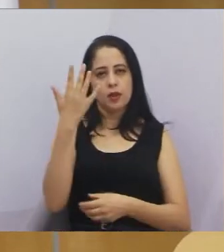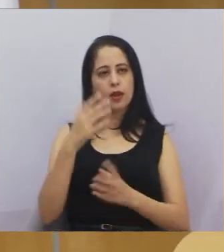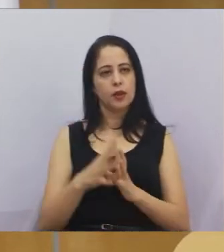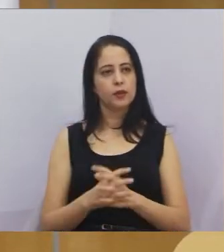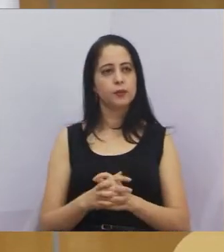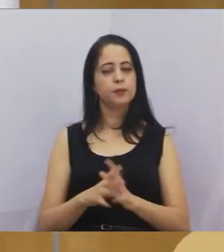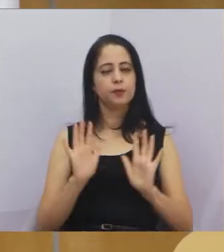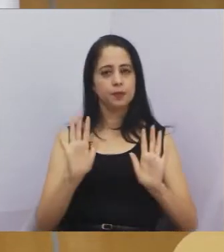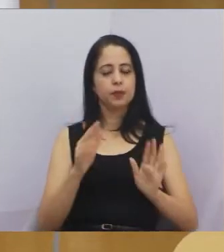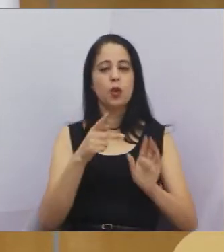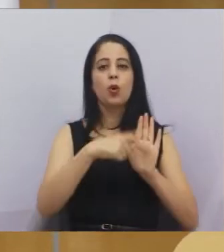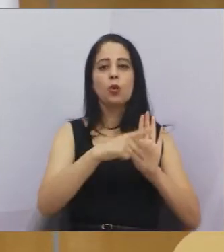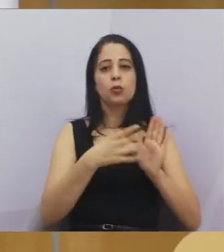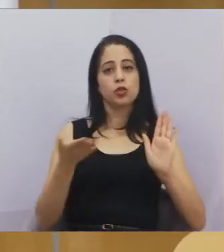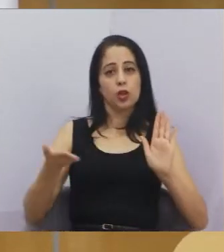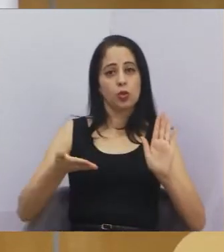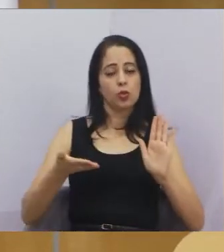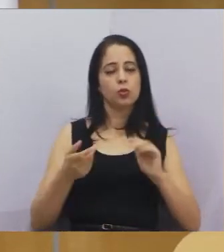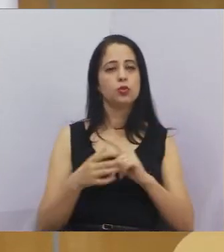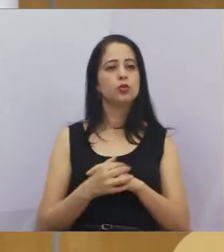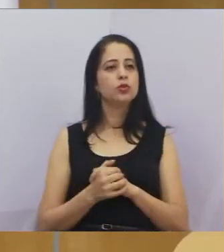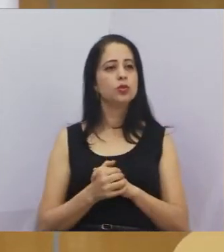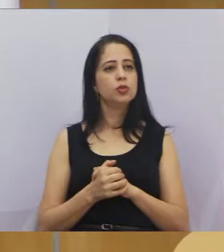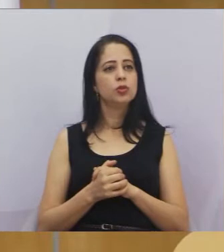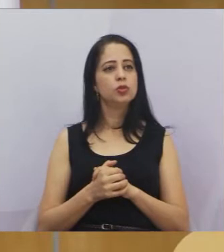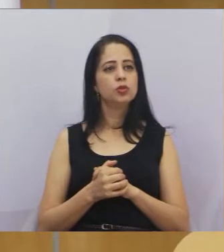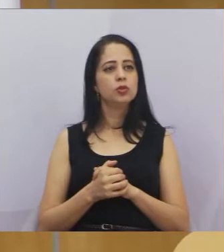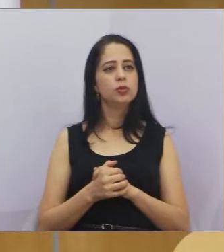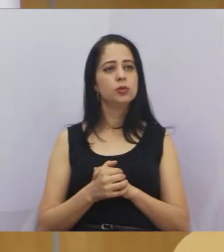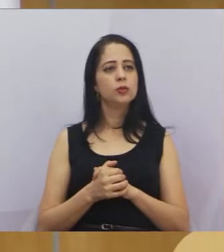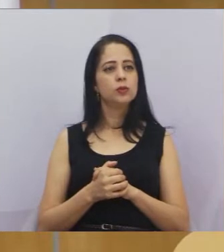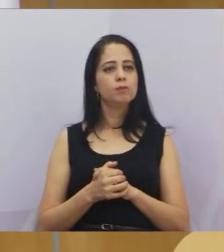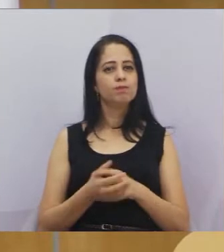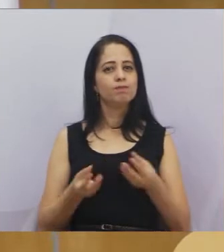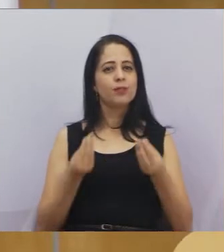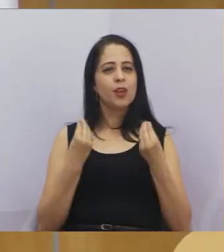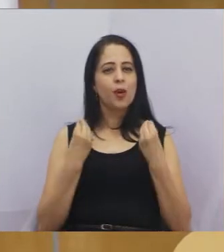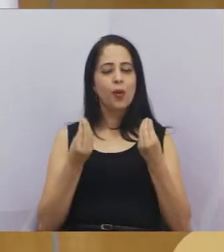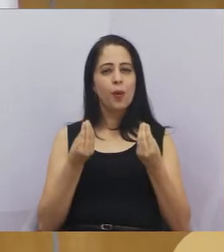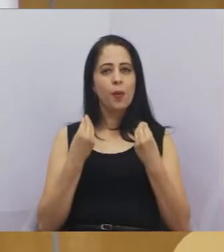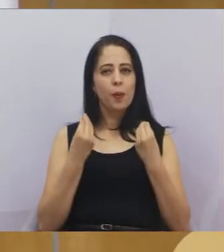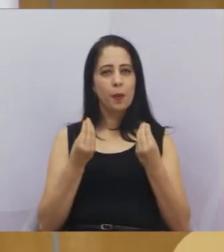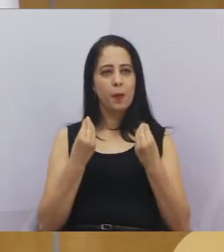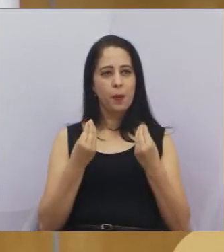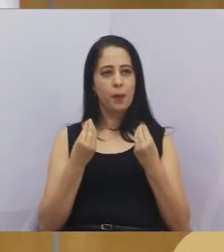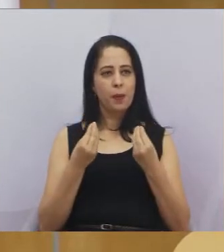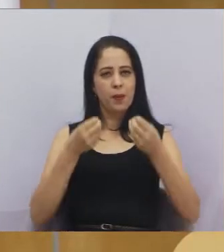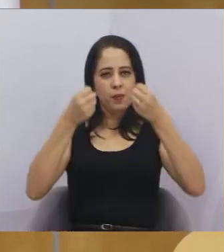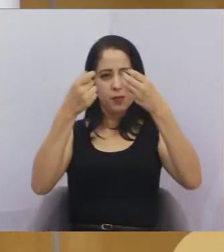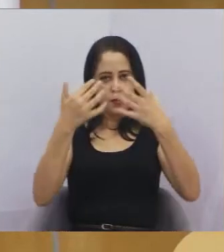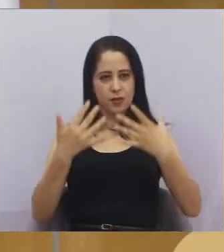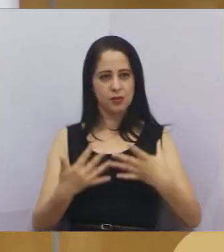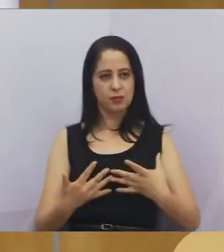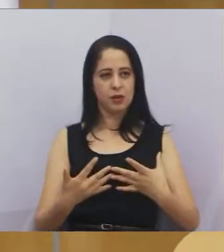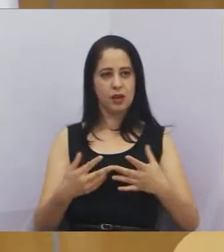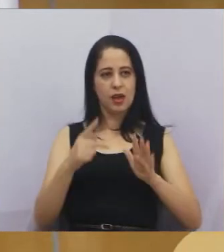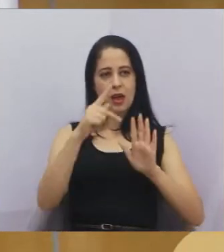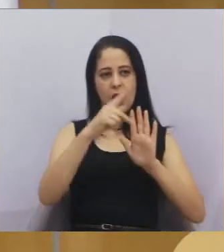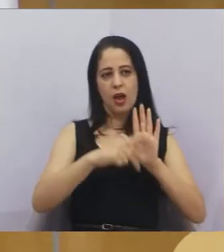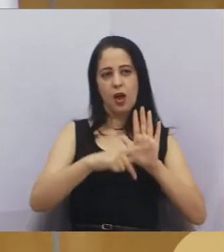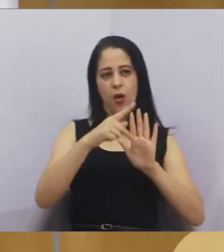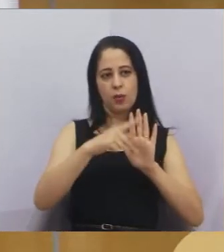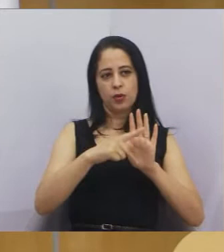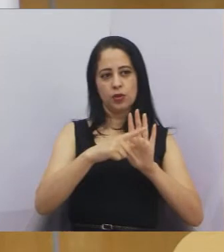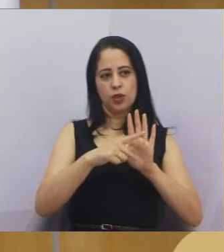Nesse projeto de hoje, não tem como falarmos do projeto 13 sem falar do